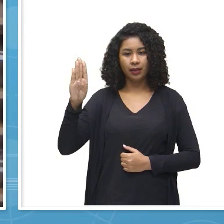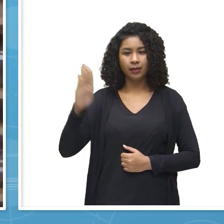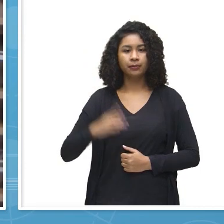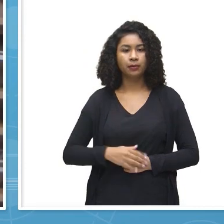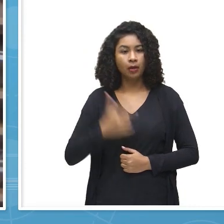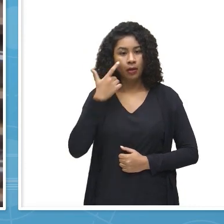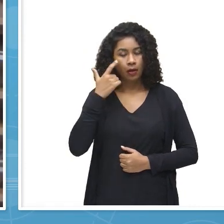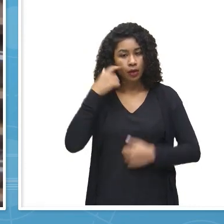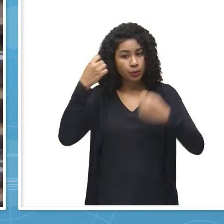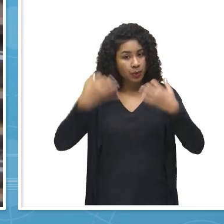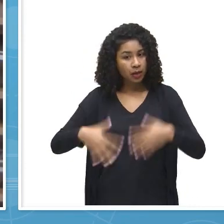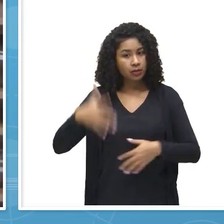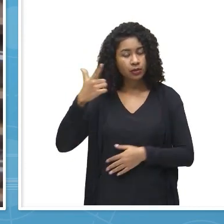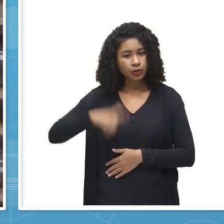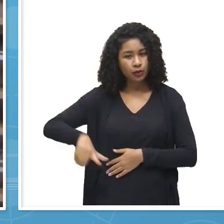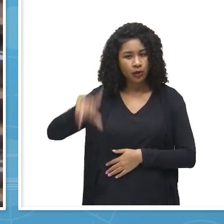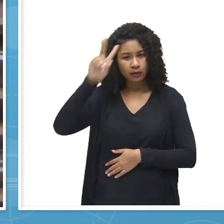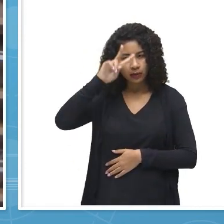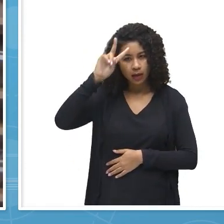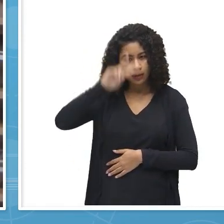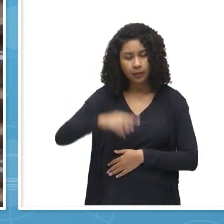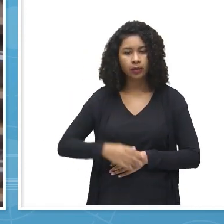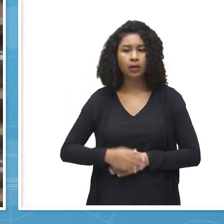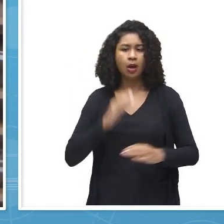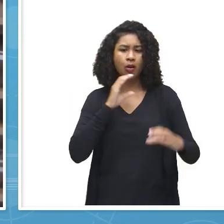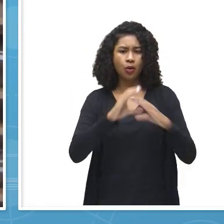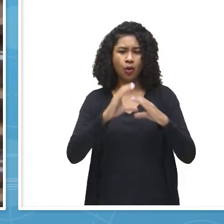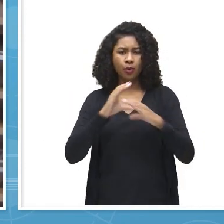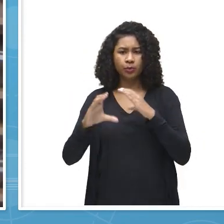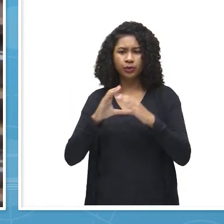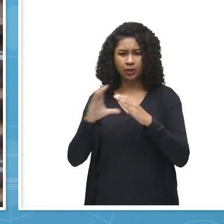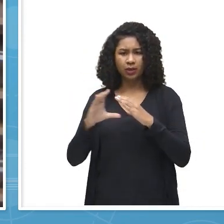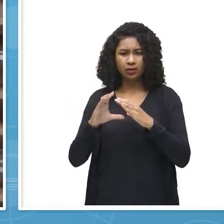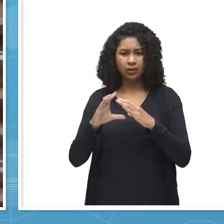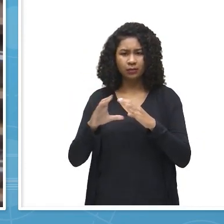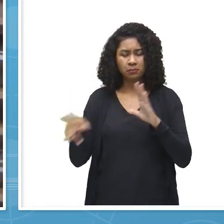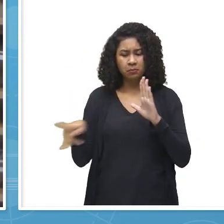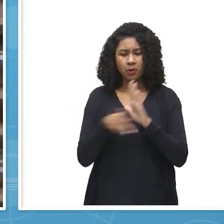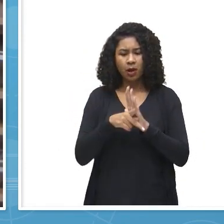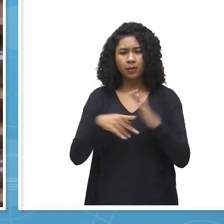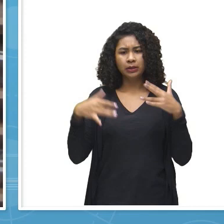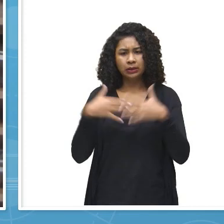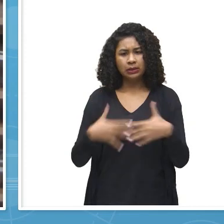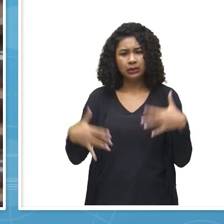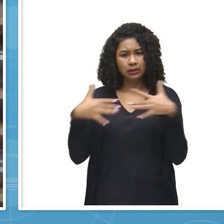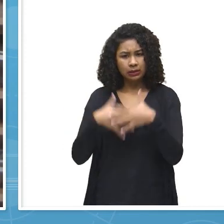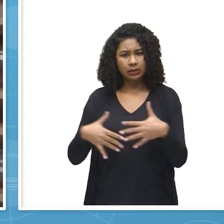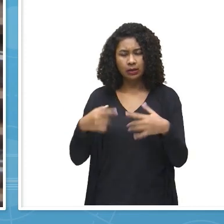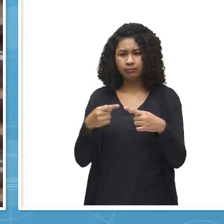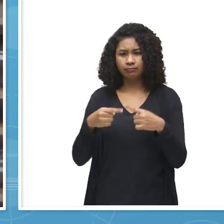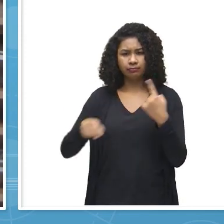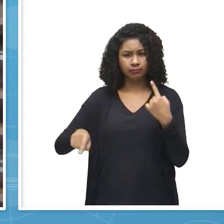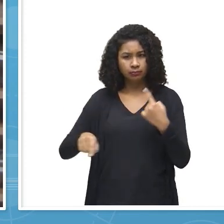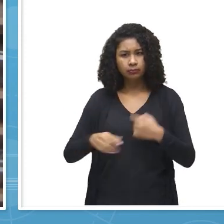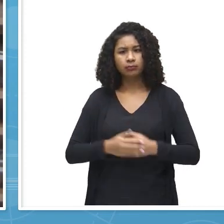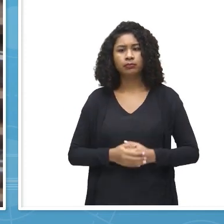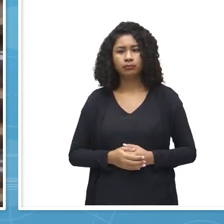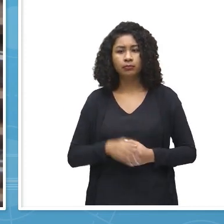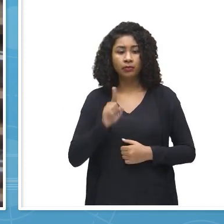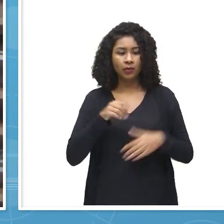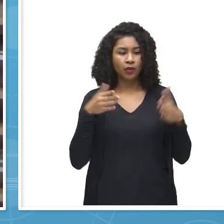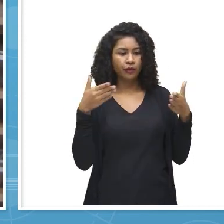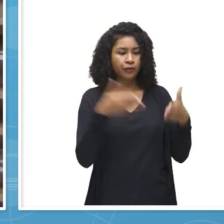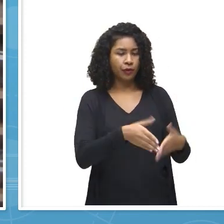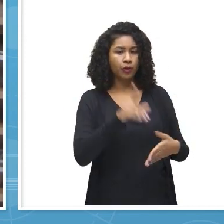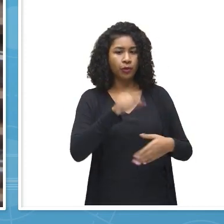tá, Luiz? A comunicação não é exclusiva do tecido conjuntivo, mas é mais a área do tecido nervoso, é a função do